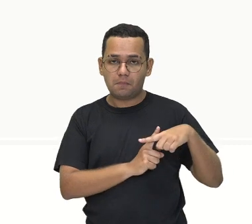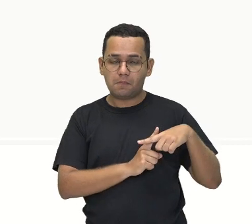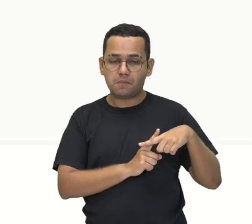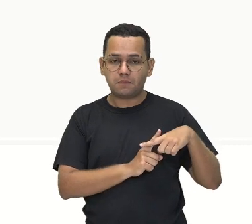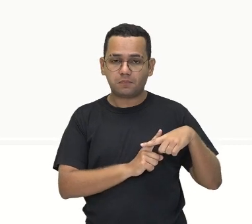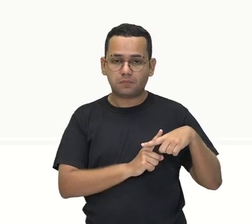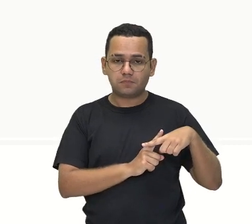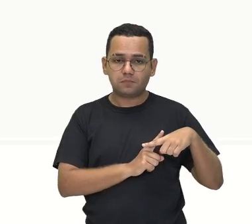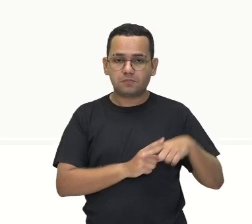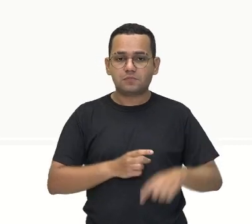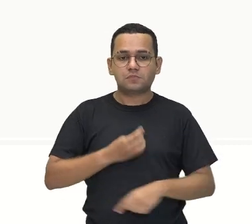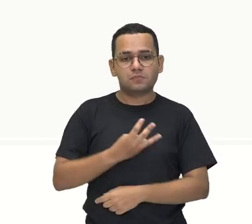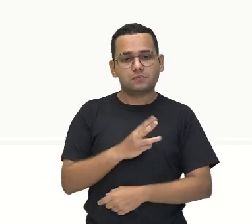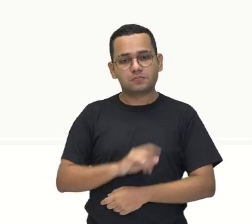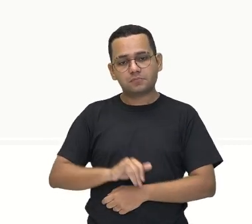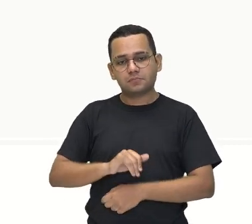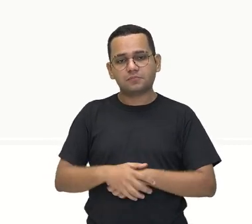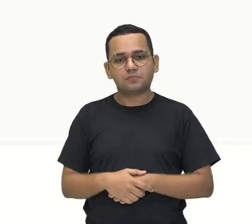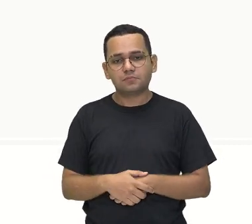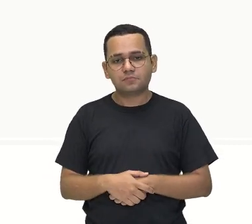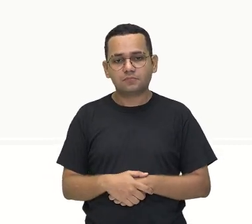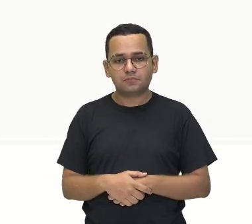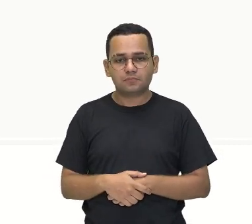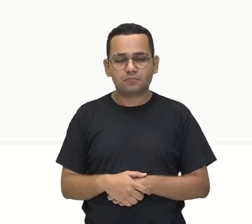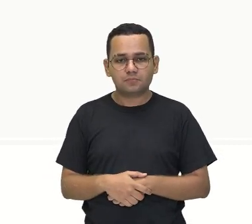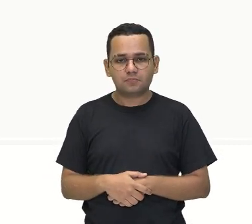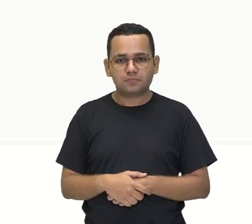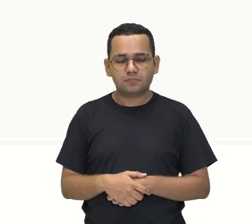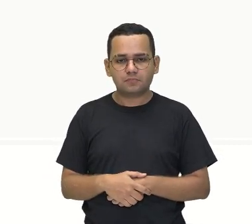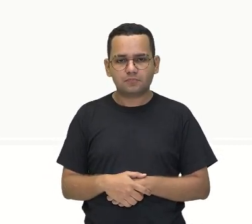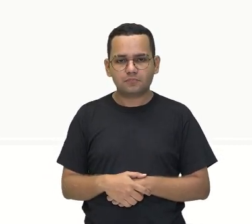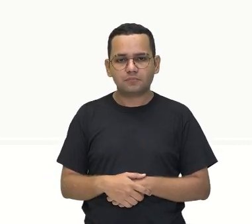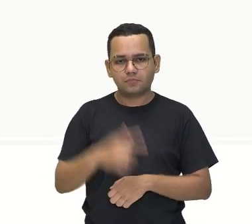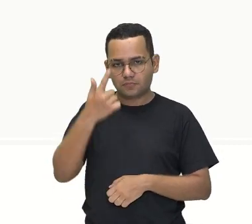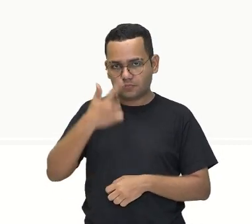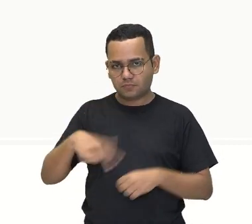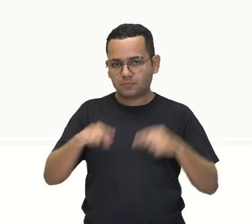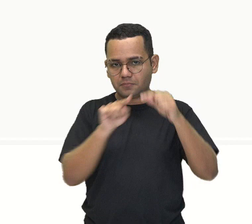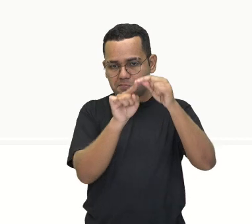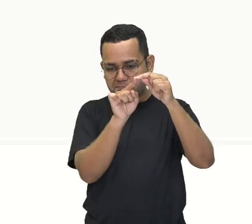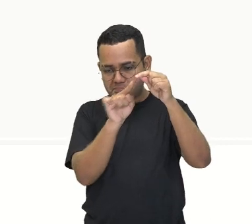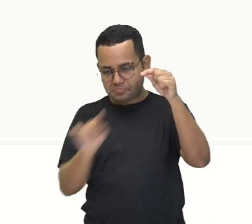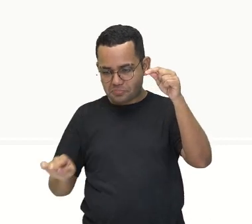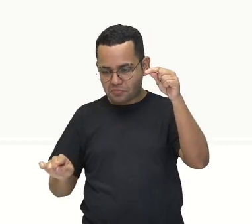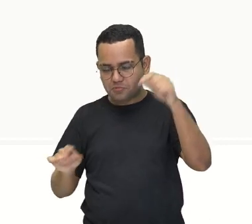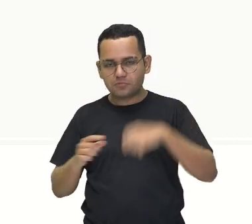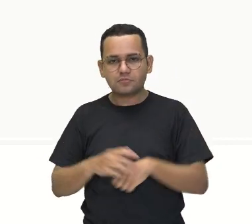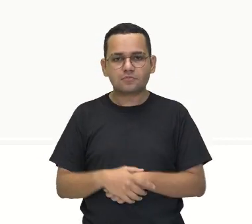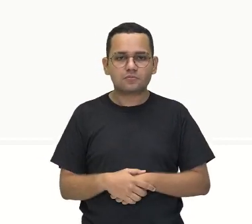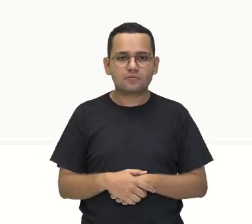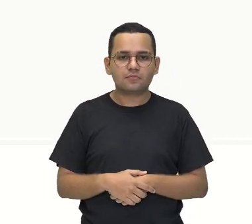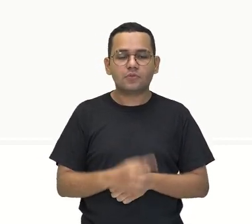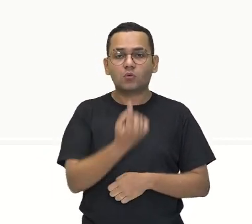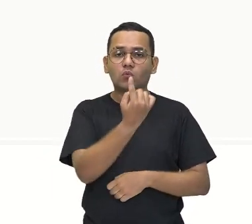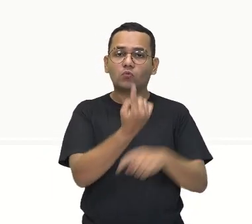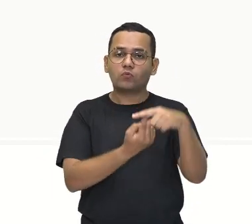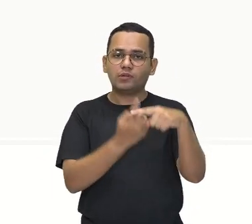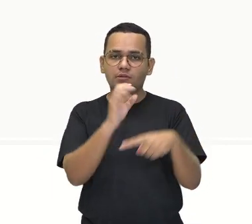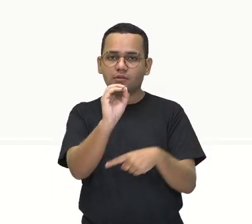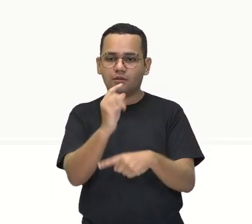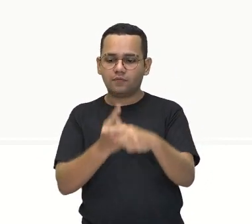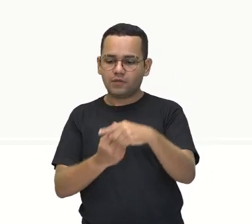mais 3y. E aqui, ó, 1 vezes 0 vezes